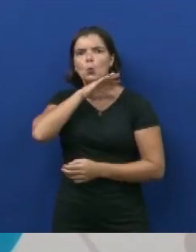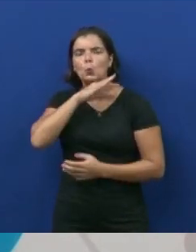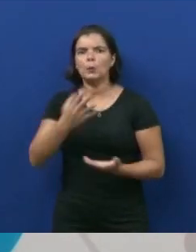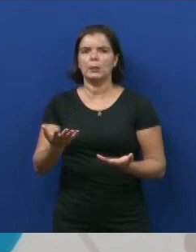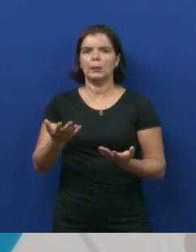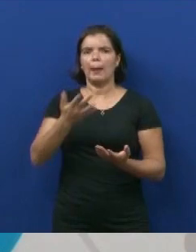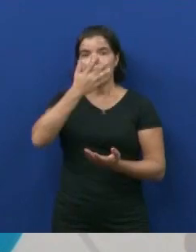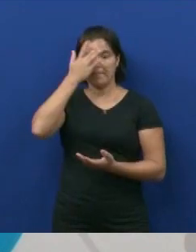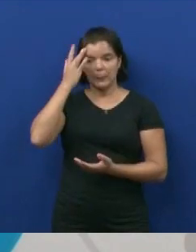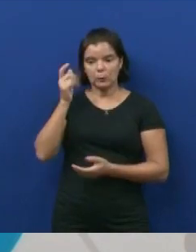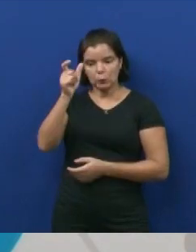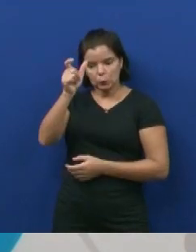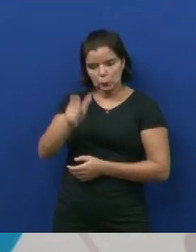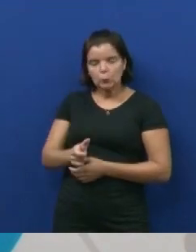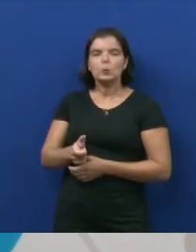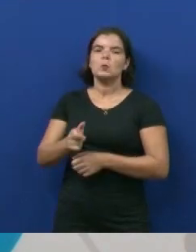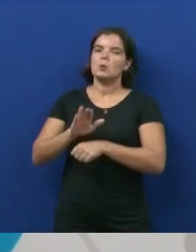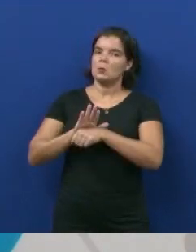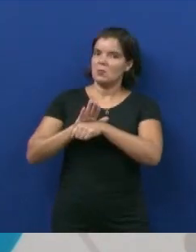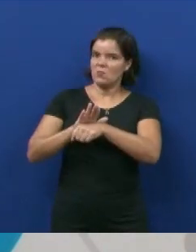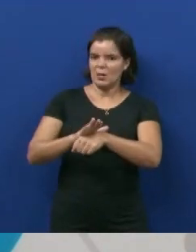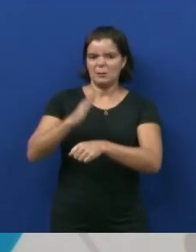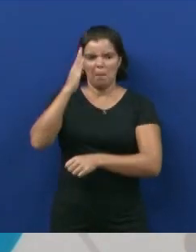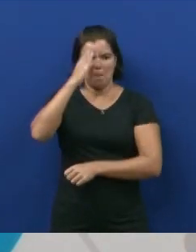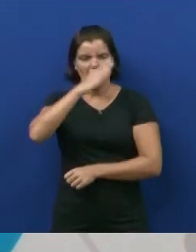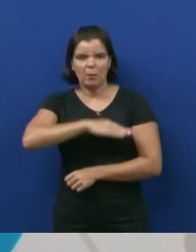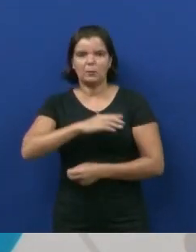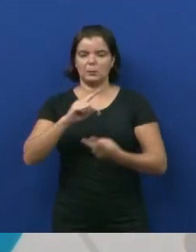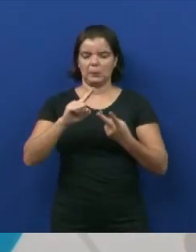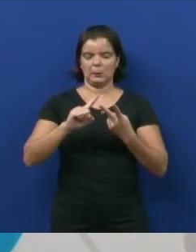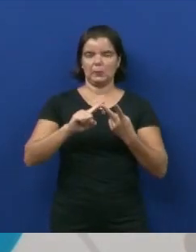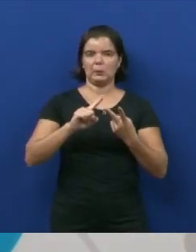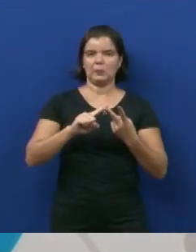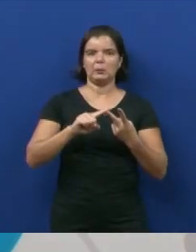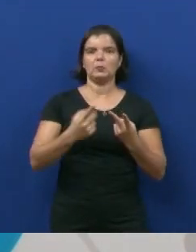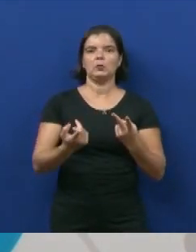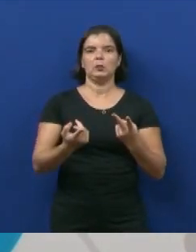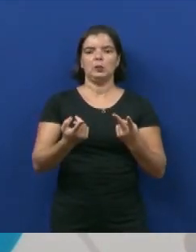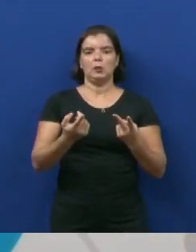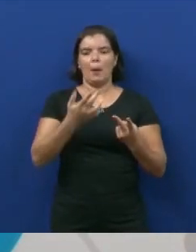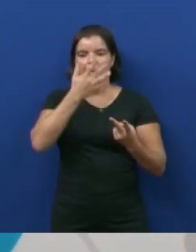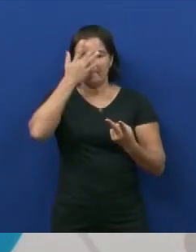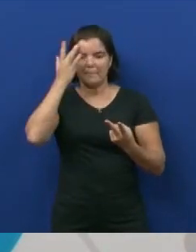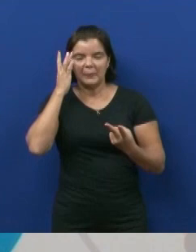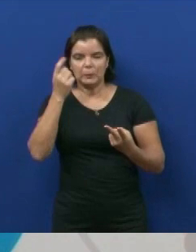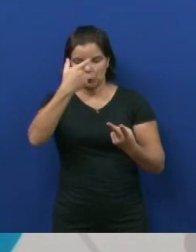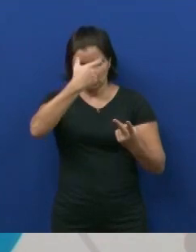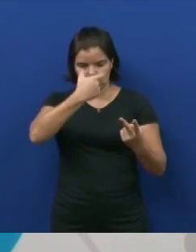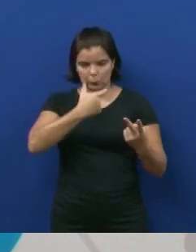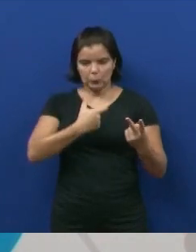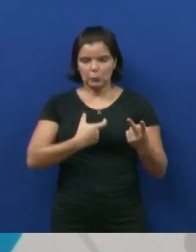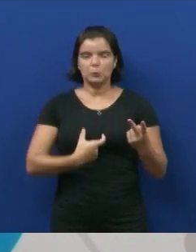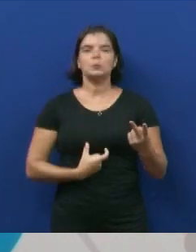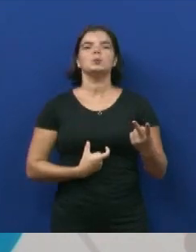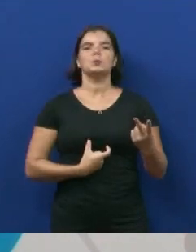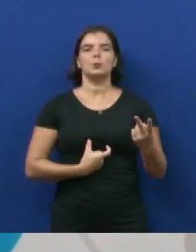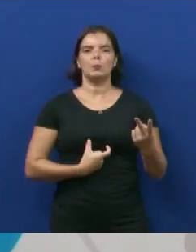Essa pessoa que pratica esse ato perverso de maldade, de ser um ser humano